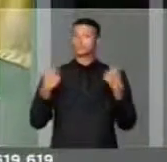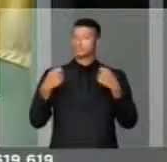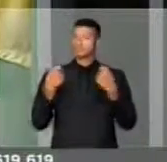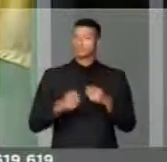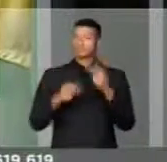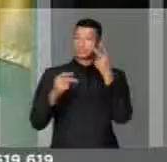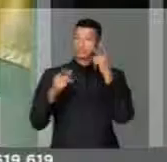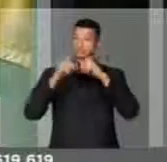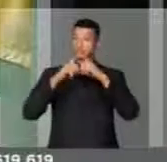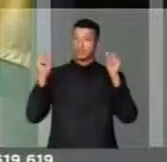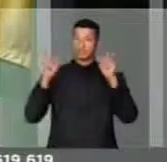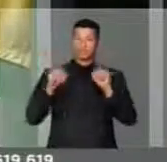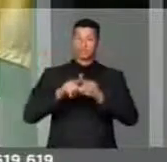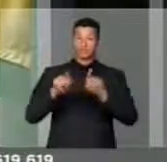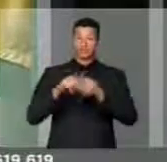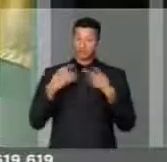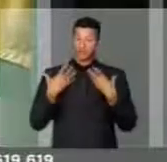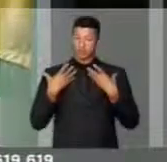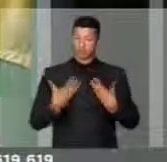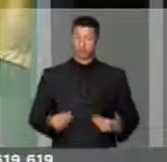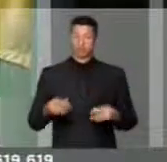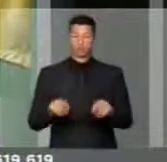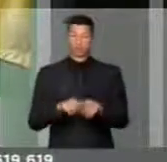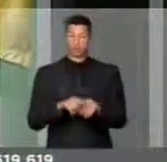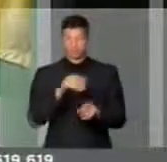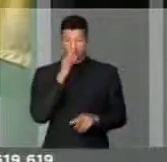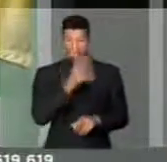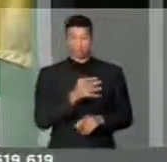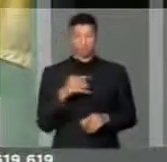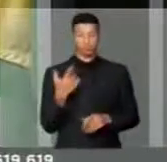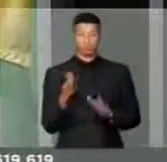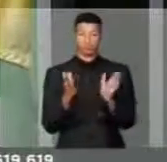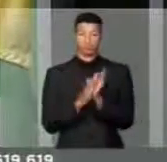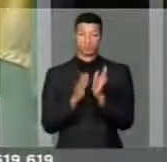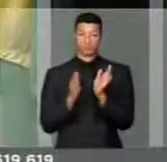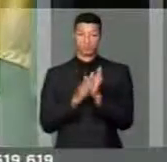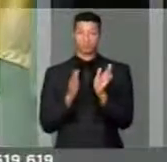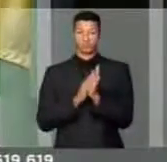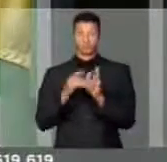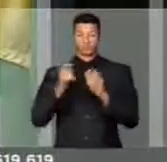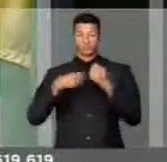necessário de Brasília e aceitaremos as críticas. Então, parabéns aos